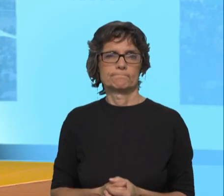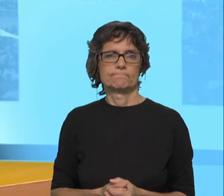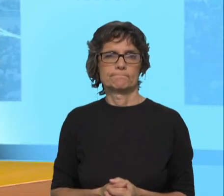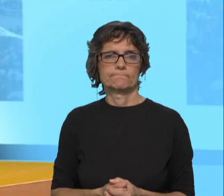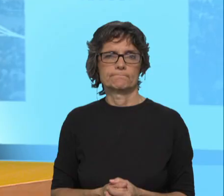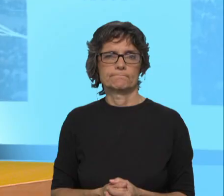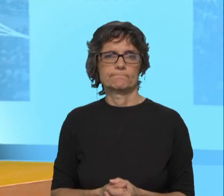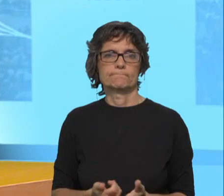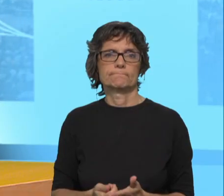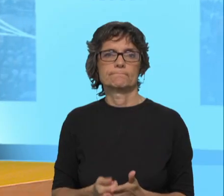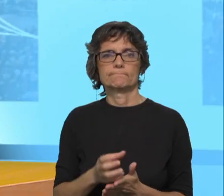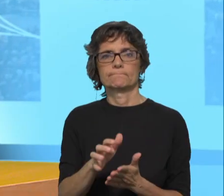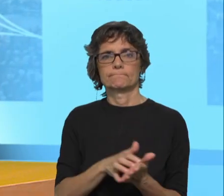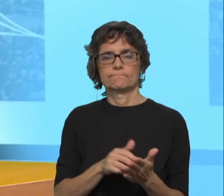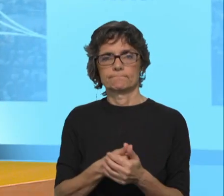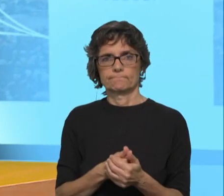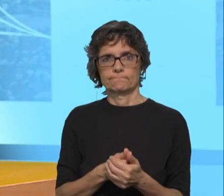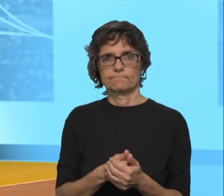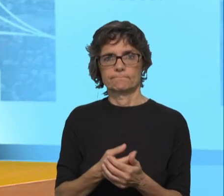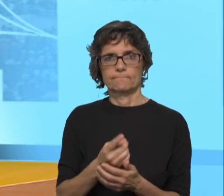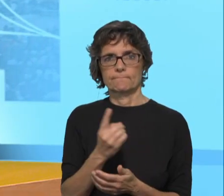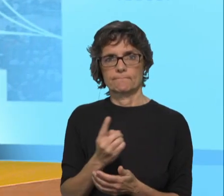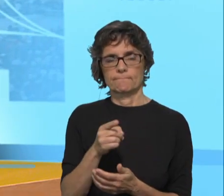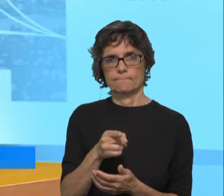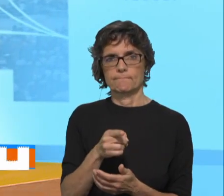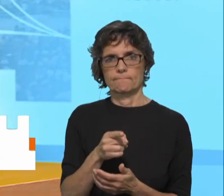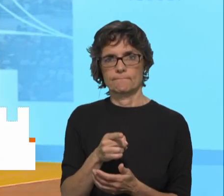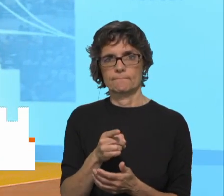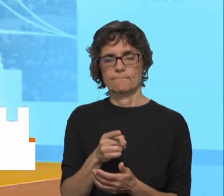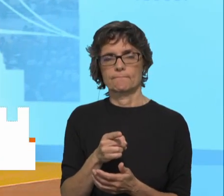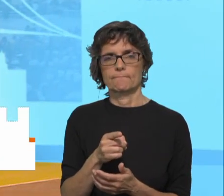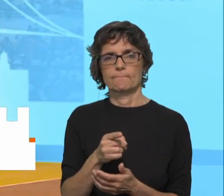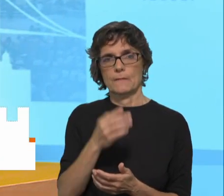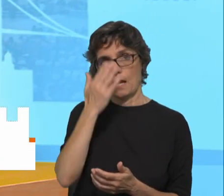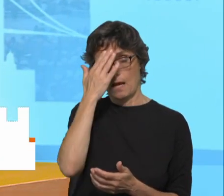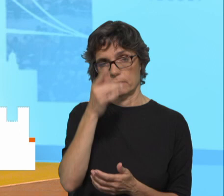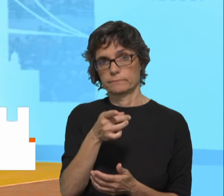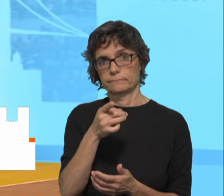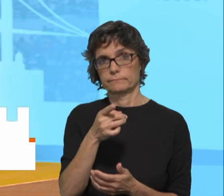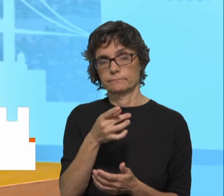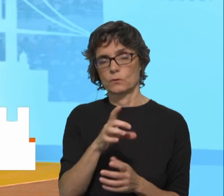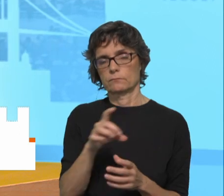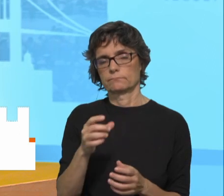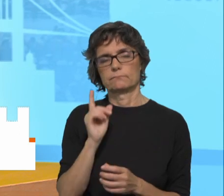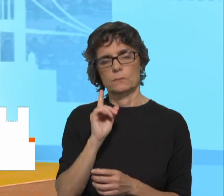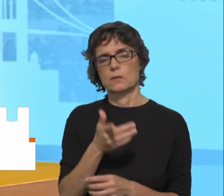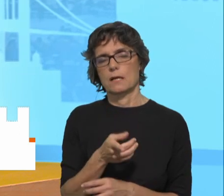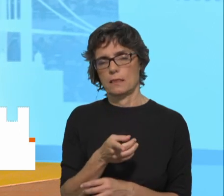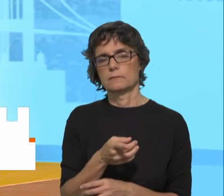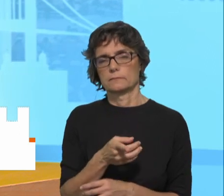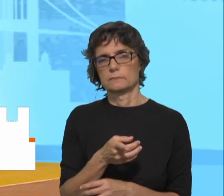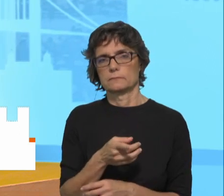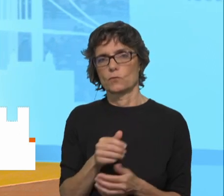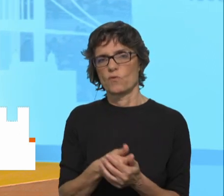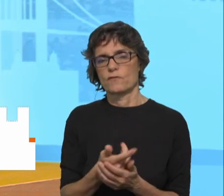Este 6º capítulo do Evangelho segundo São João penso não estar errado dizer que é o maior capítulo que o Evangelho